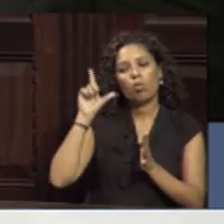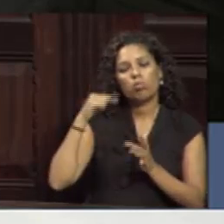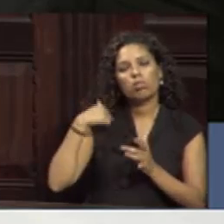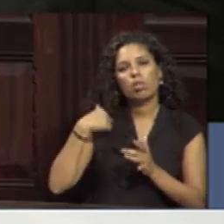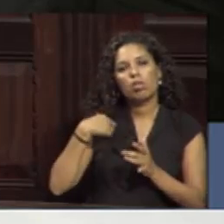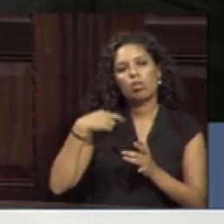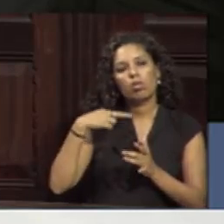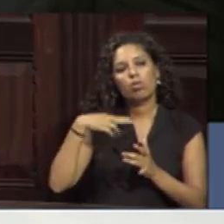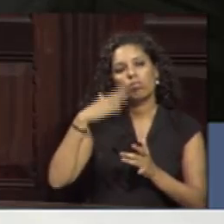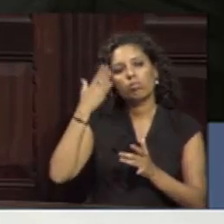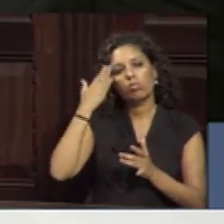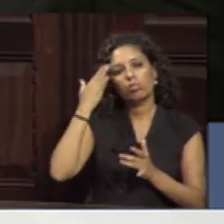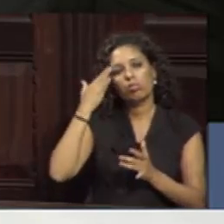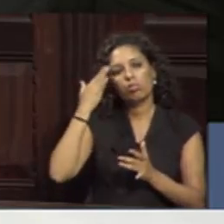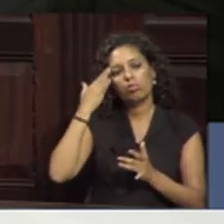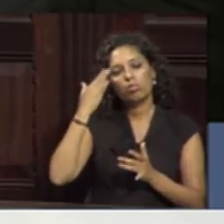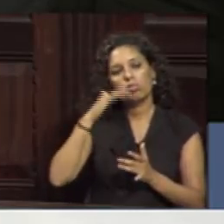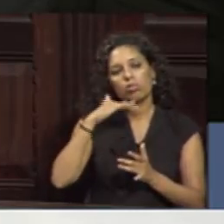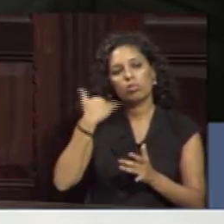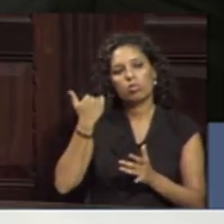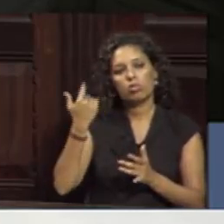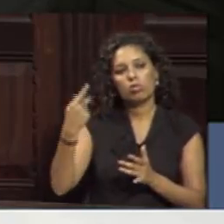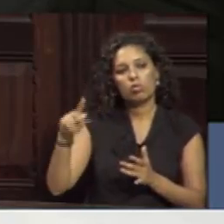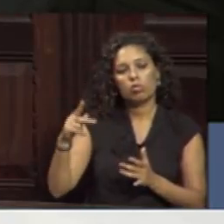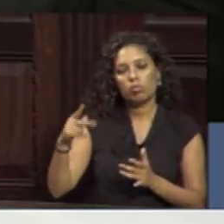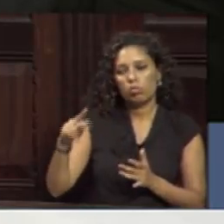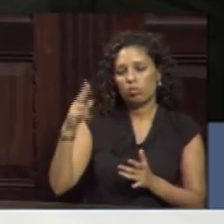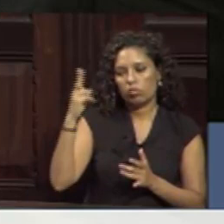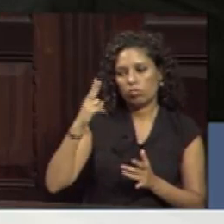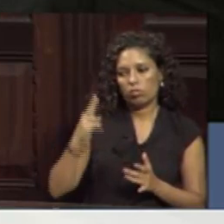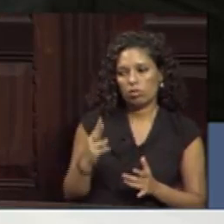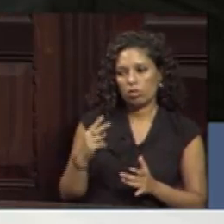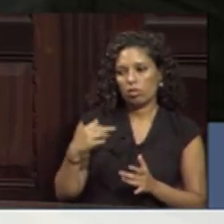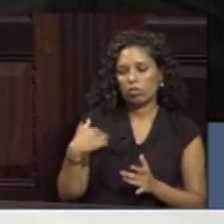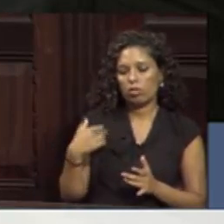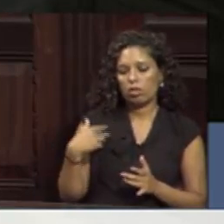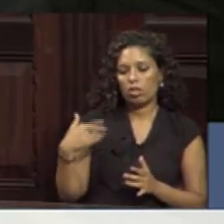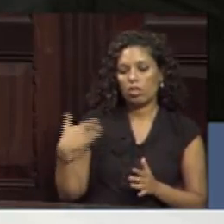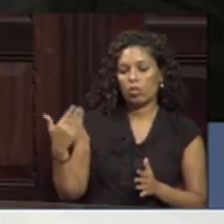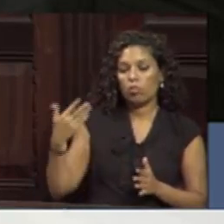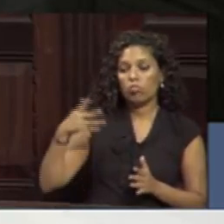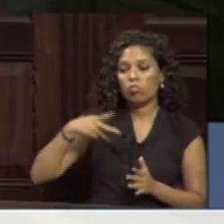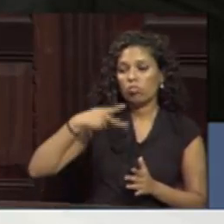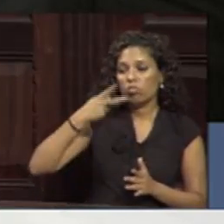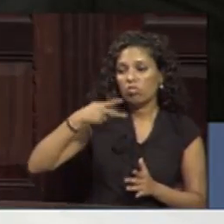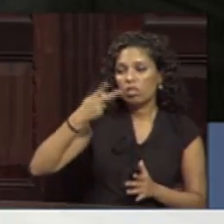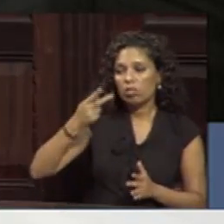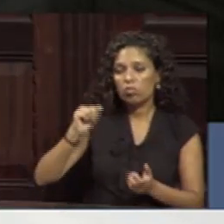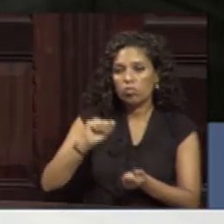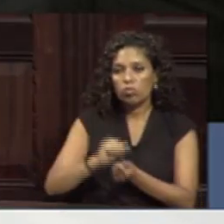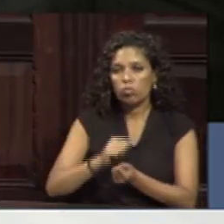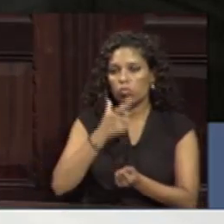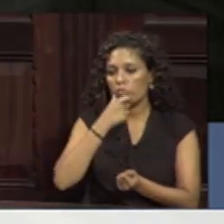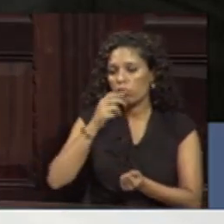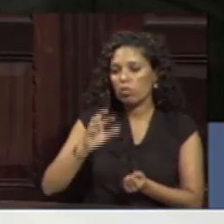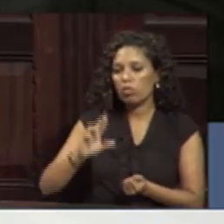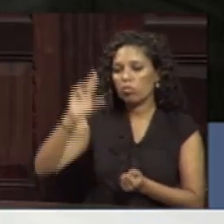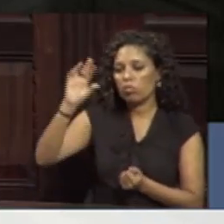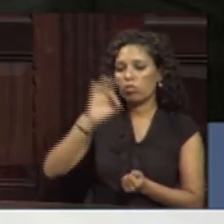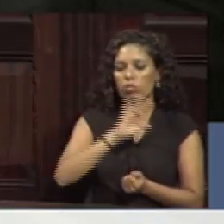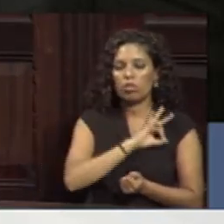Marielle, eu estabeleci um contato com o chefe da Polícia Civil, o delegado Rivaldo, que de pronto